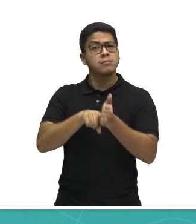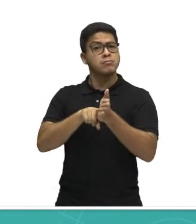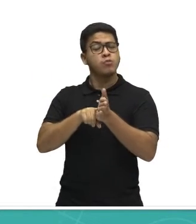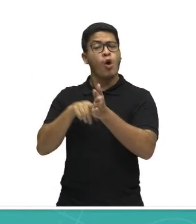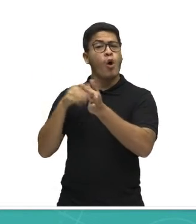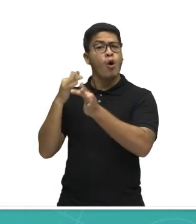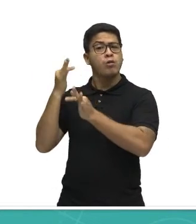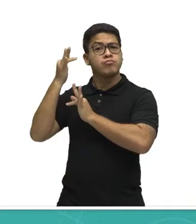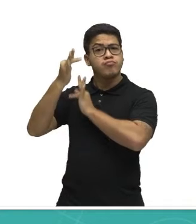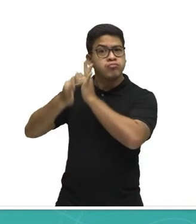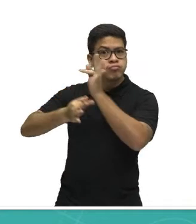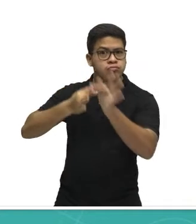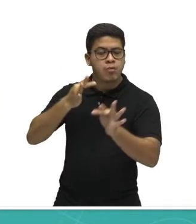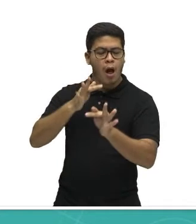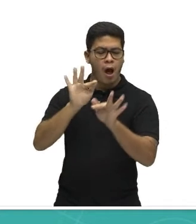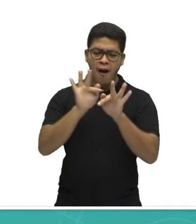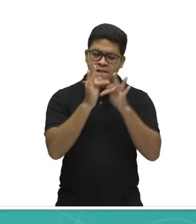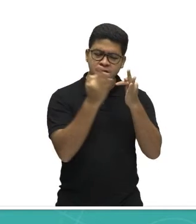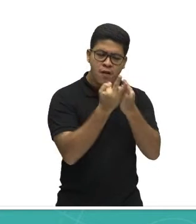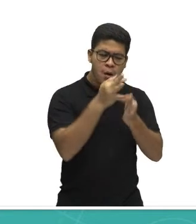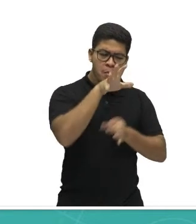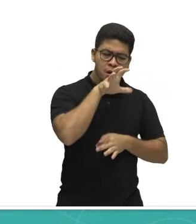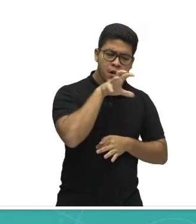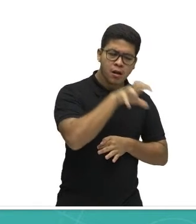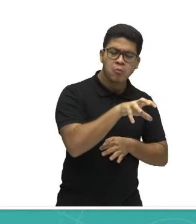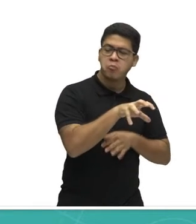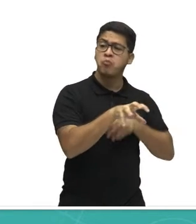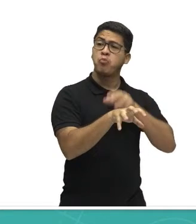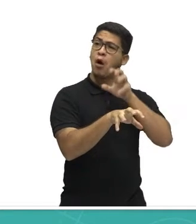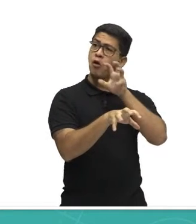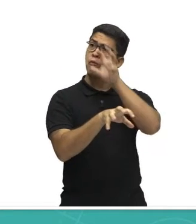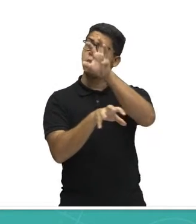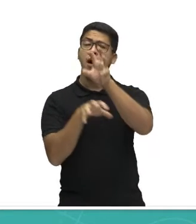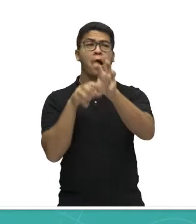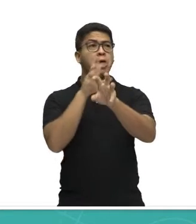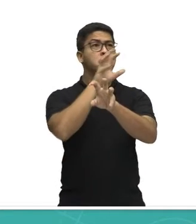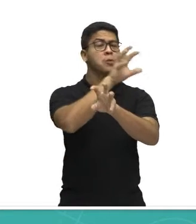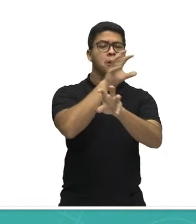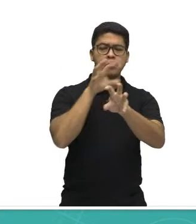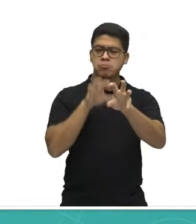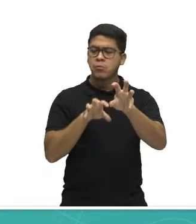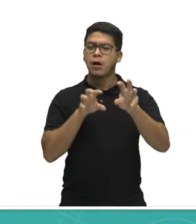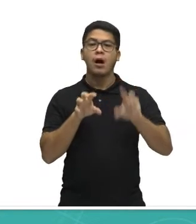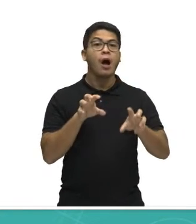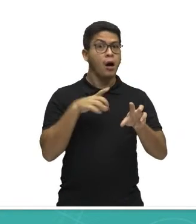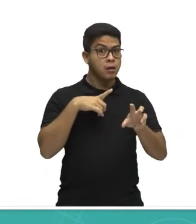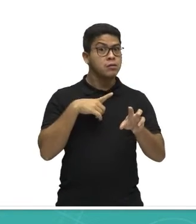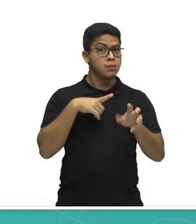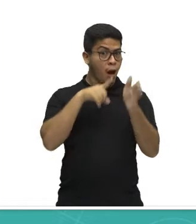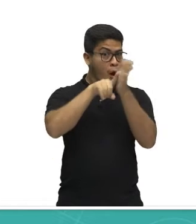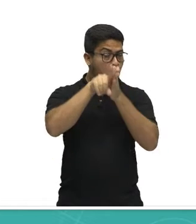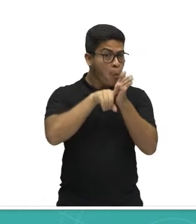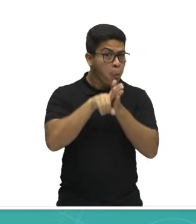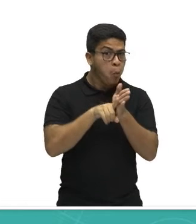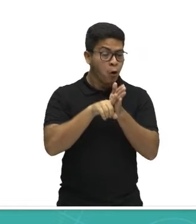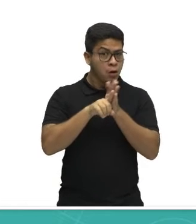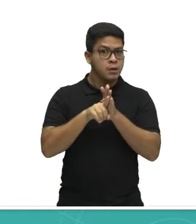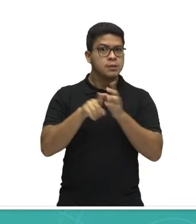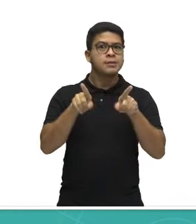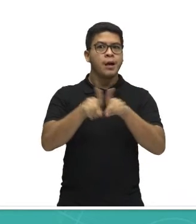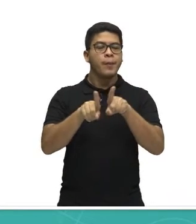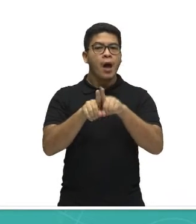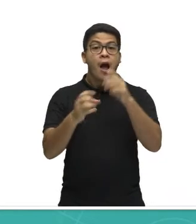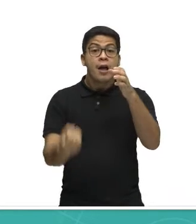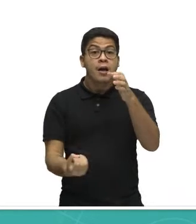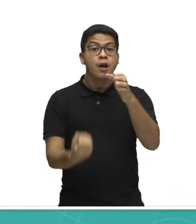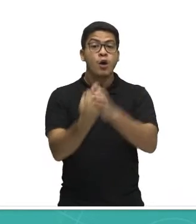Mário, o folclore ele teve um aspecto mais acadêmico, mais sério. E também foi criada o IFAM, certo?